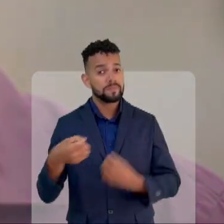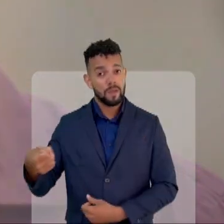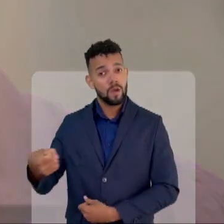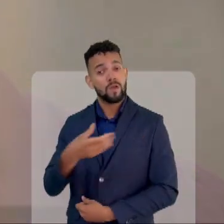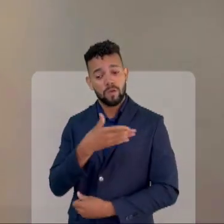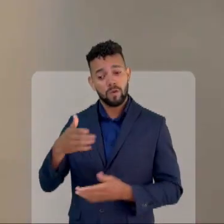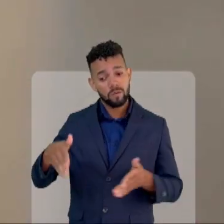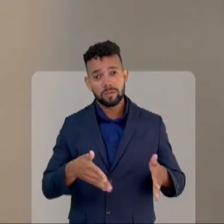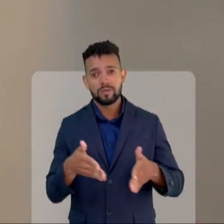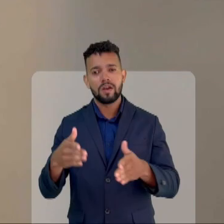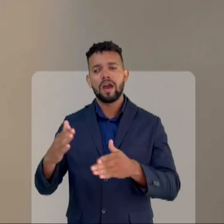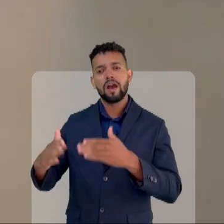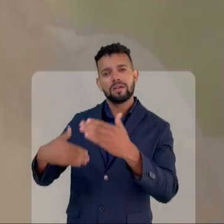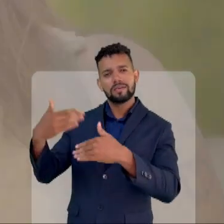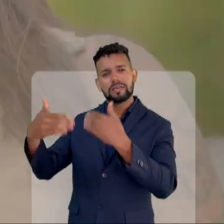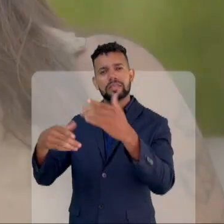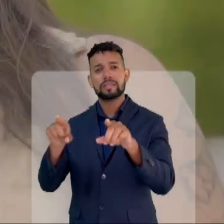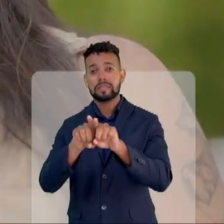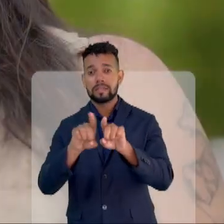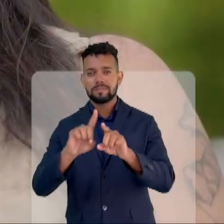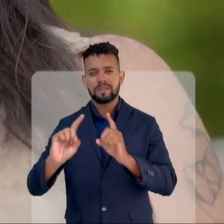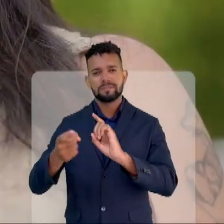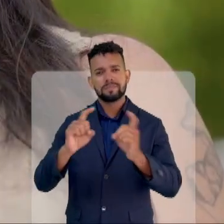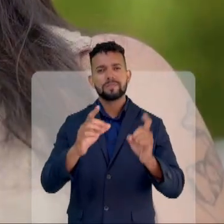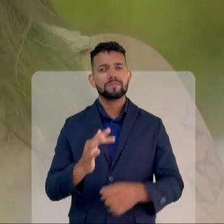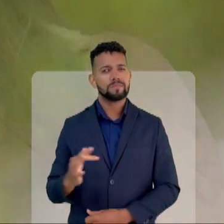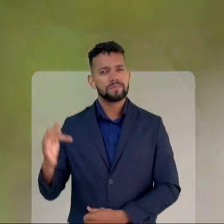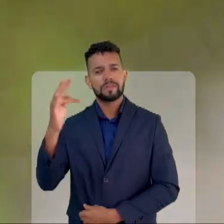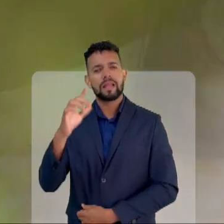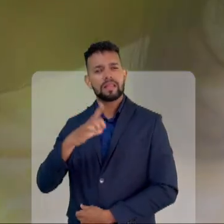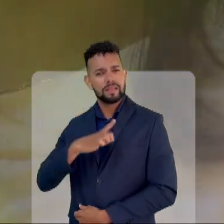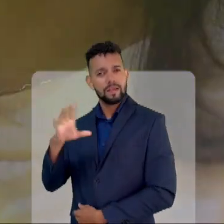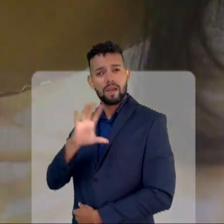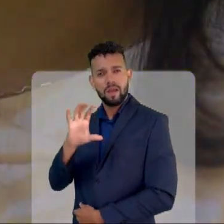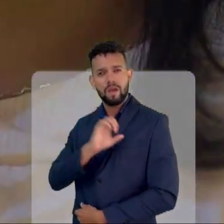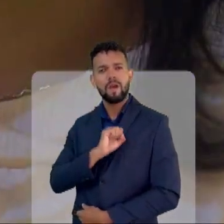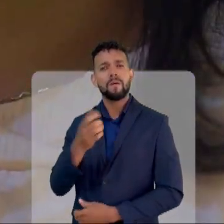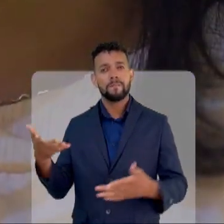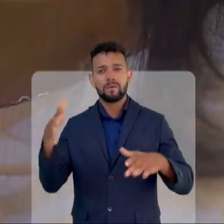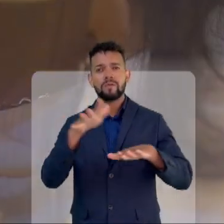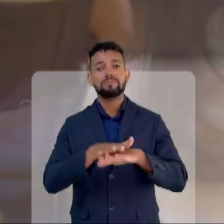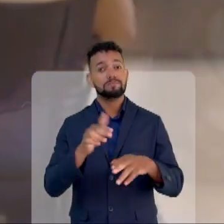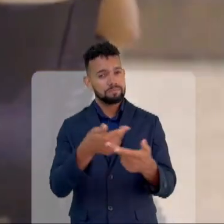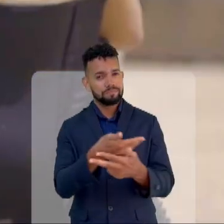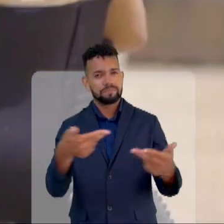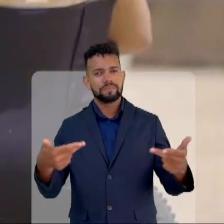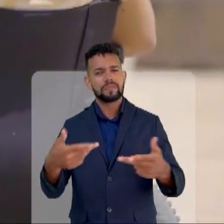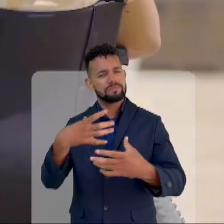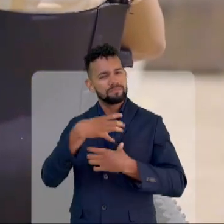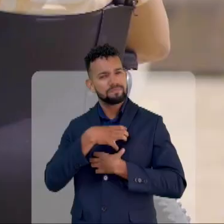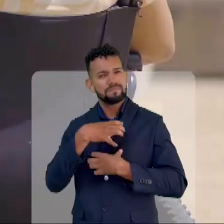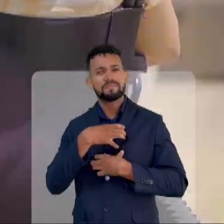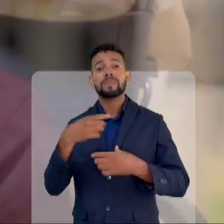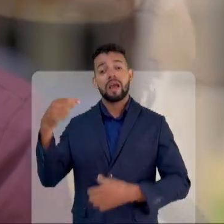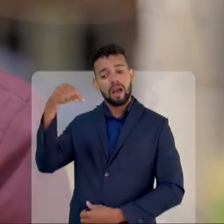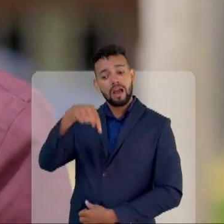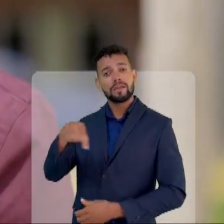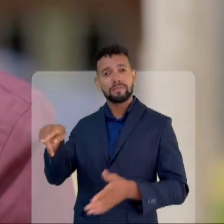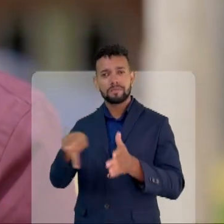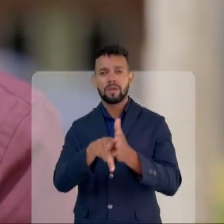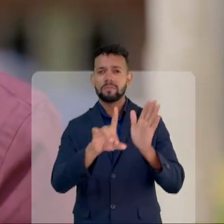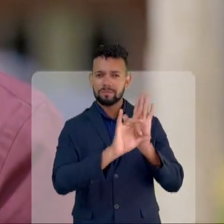tempo. Novas leis, novas prioridades, novos diálogos. Basta olhar o mundo sob uma